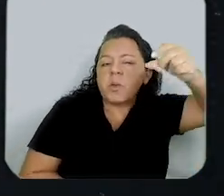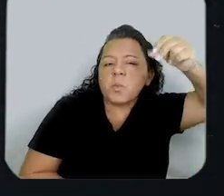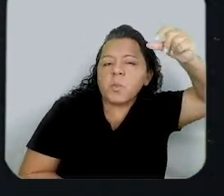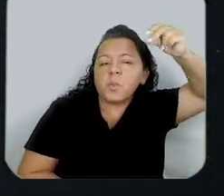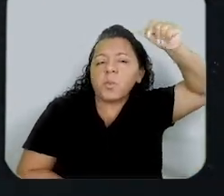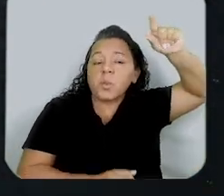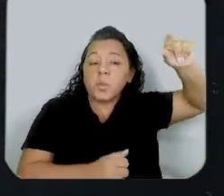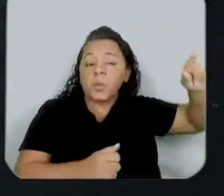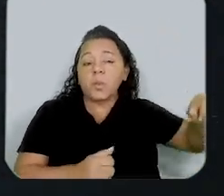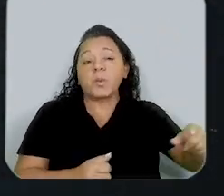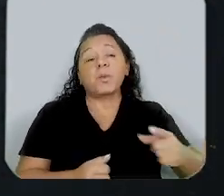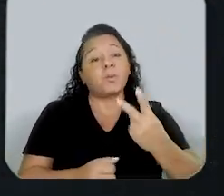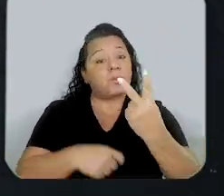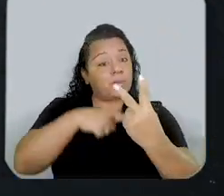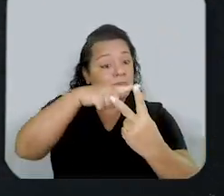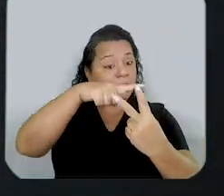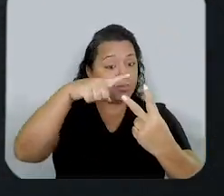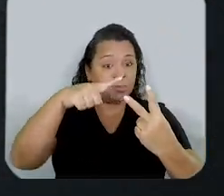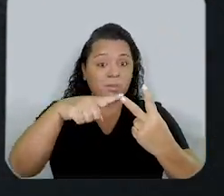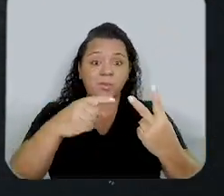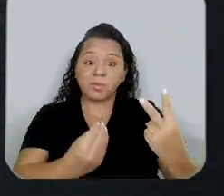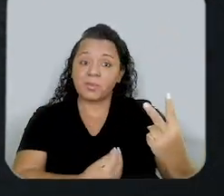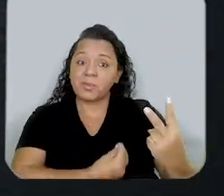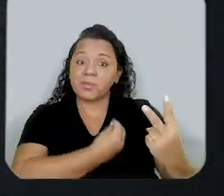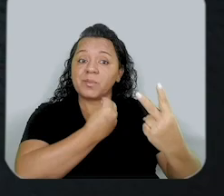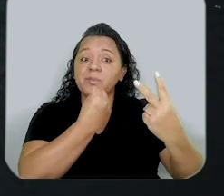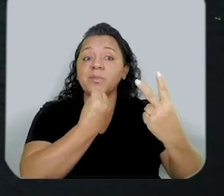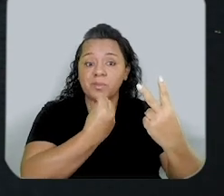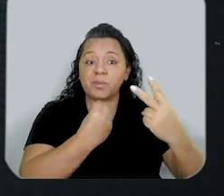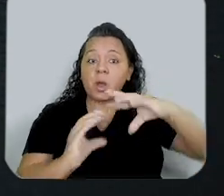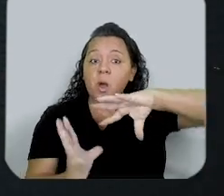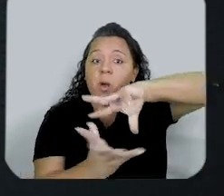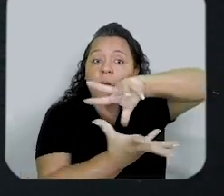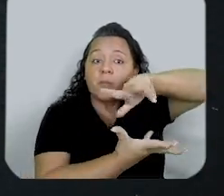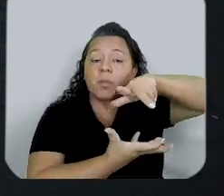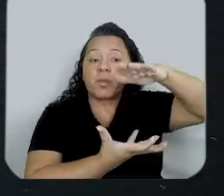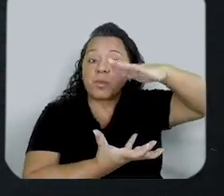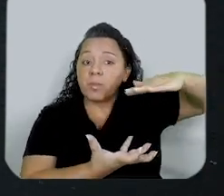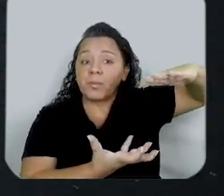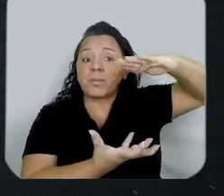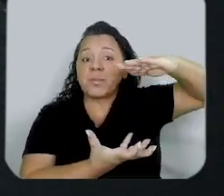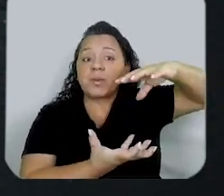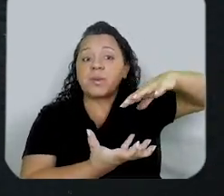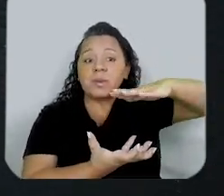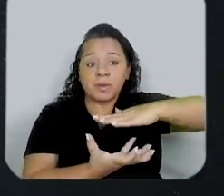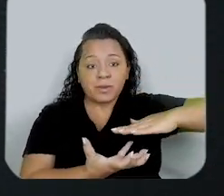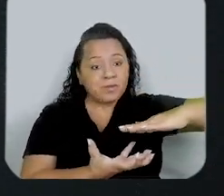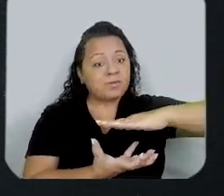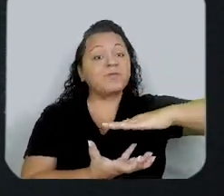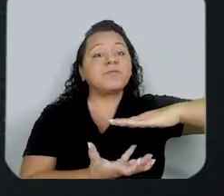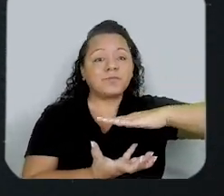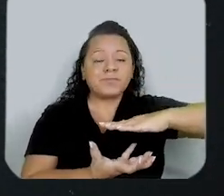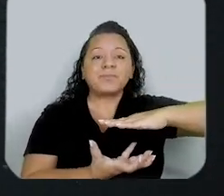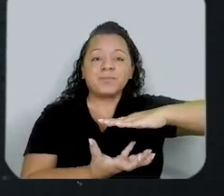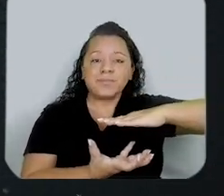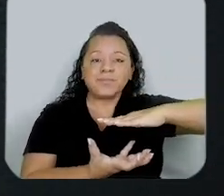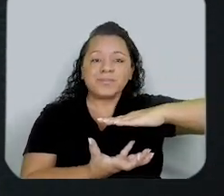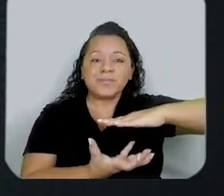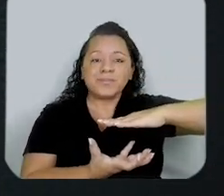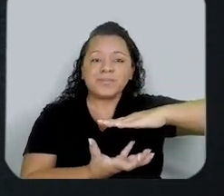No tempo primórdio existia só dois mundos, o mundo superior e o mundo